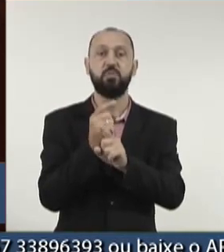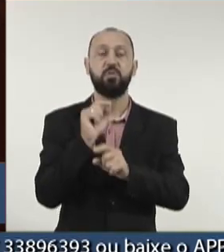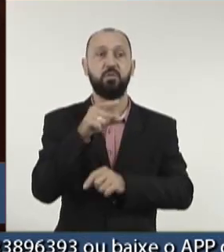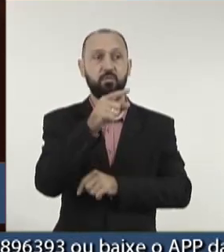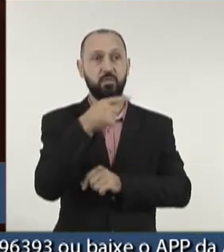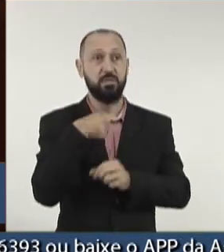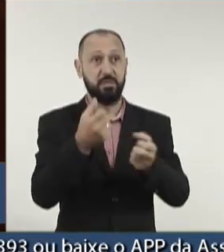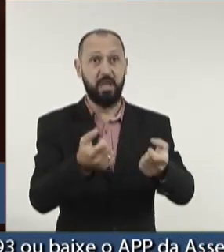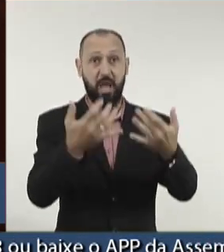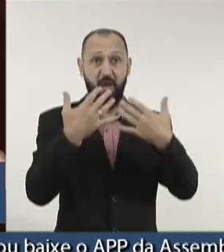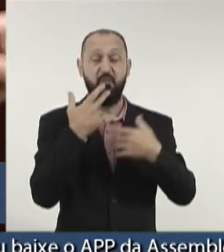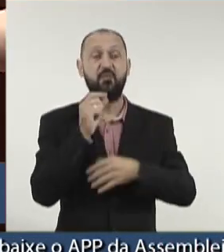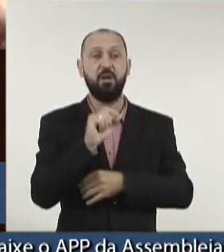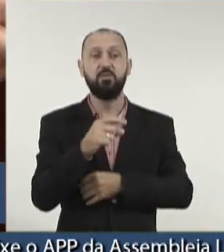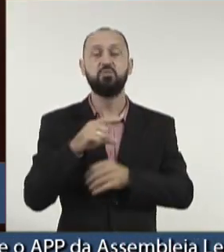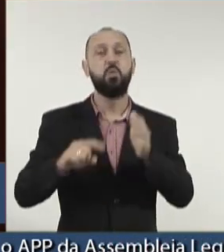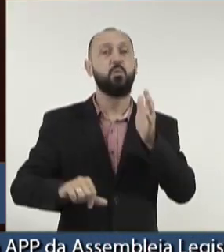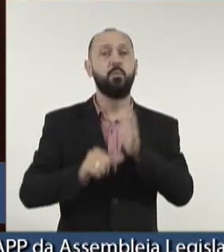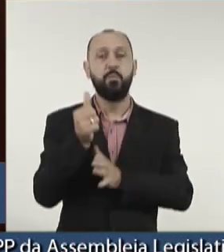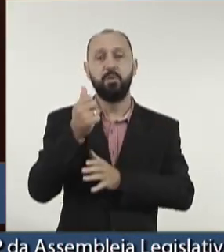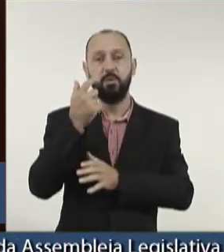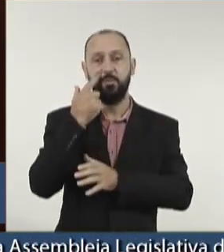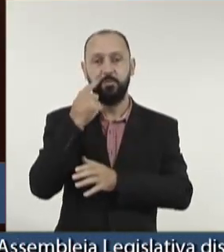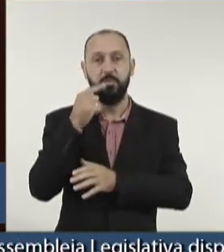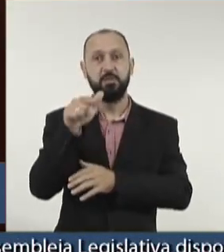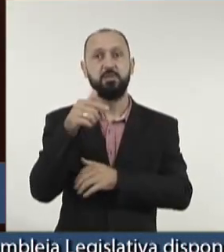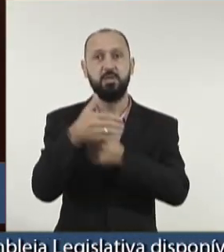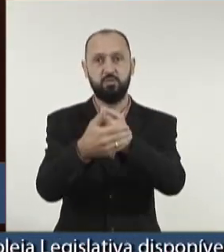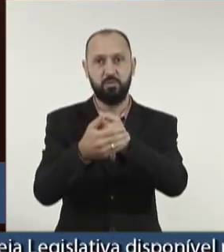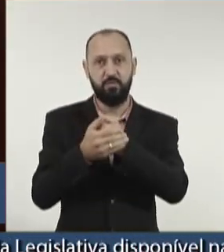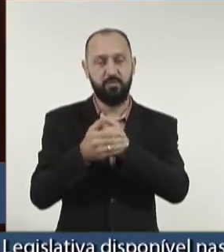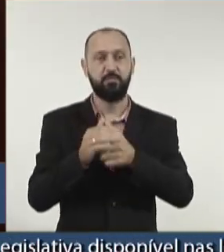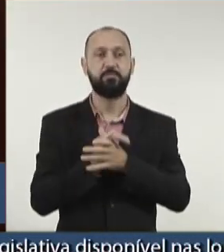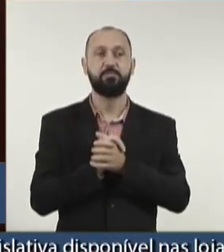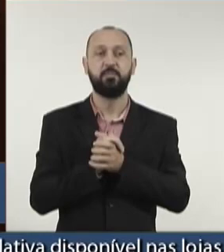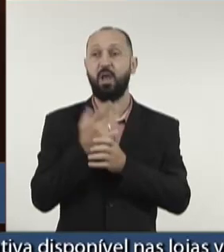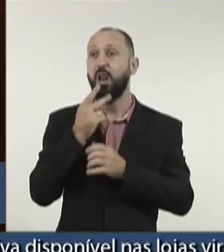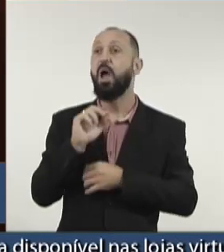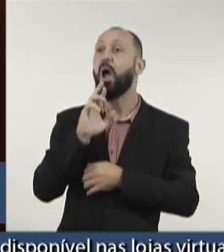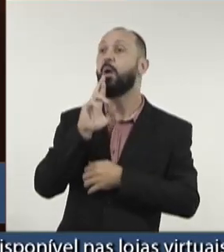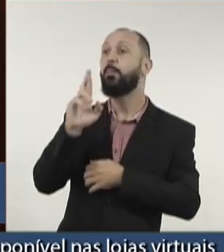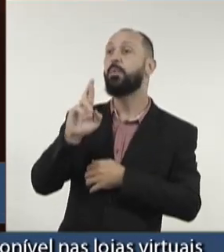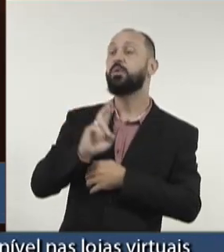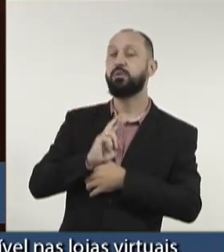está alegando, sou o primeiro a sair em sua defesa. E ele disse,